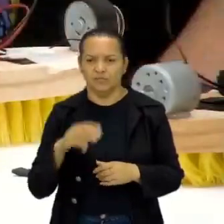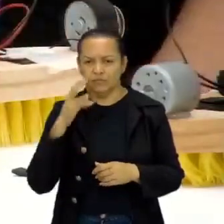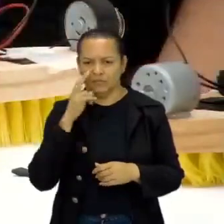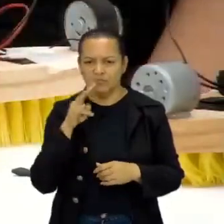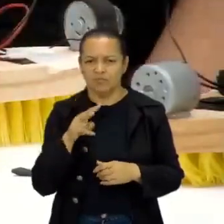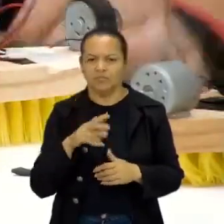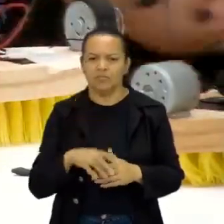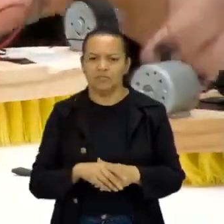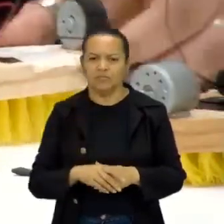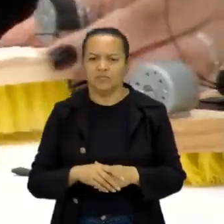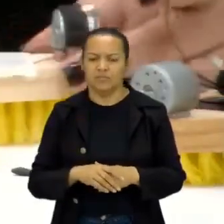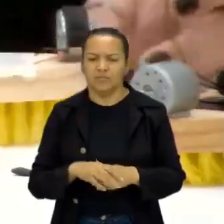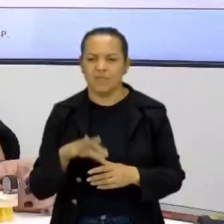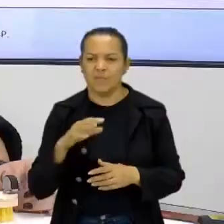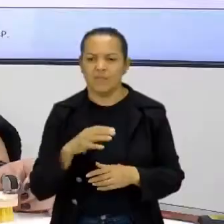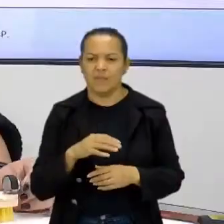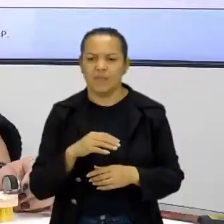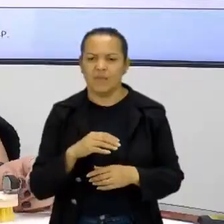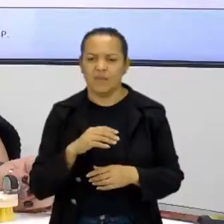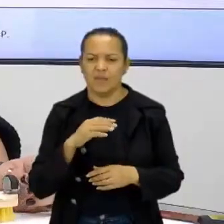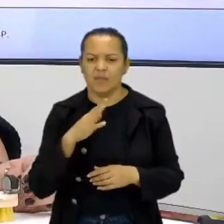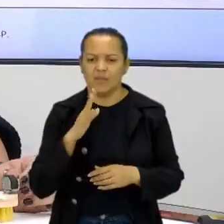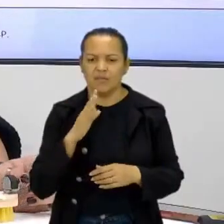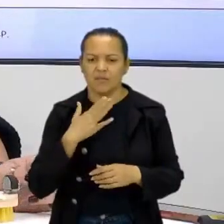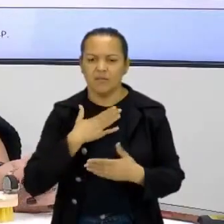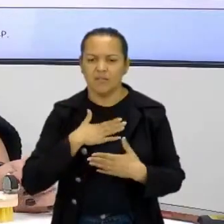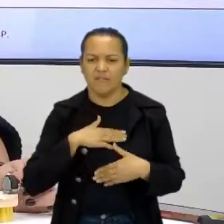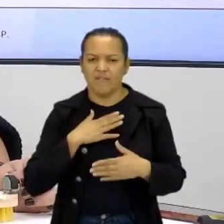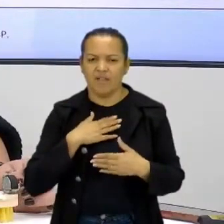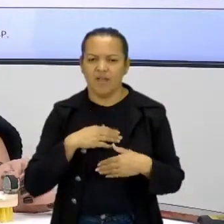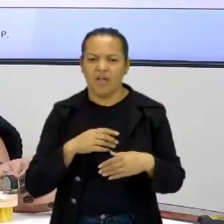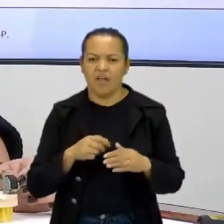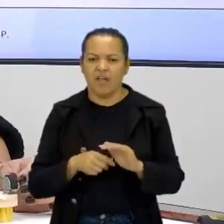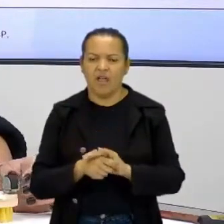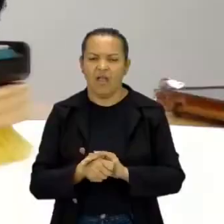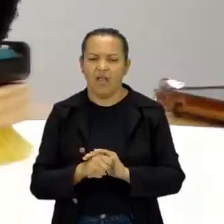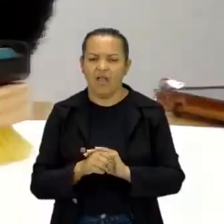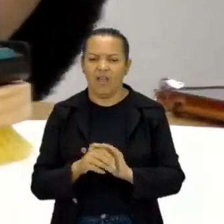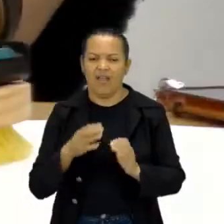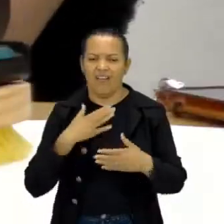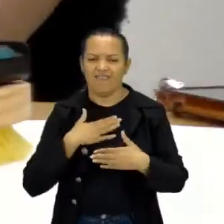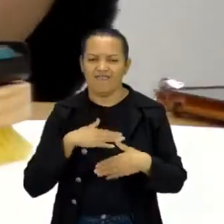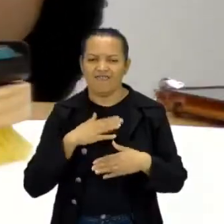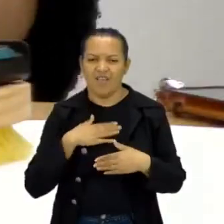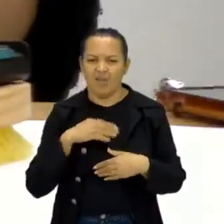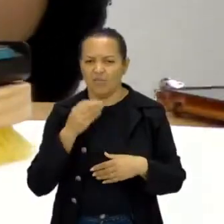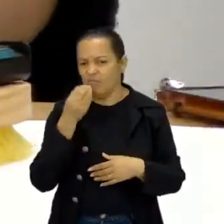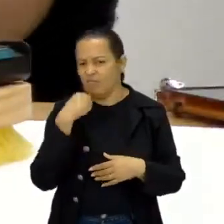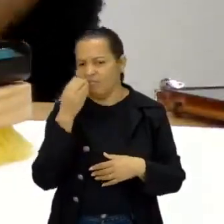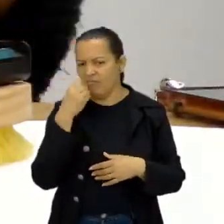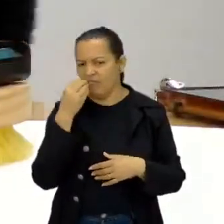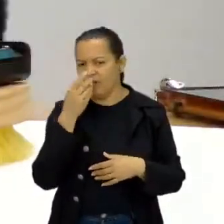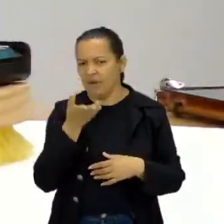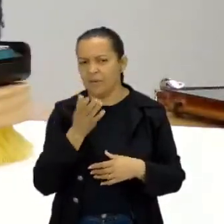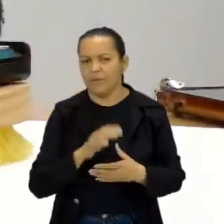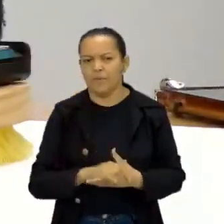Esse daqui fica um pouco mais devagar e como ele tá... É por conta das cerdas. Ele tá fraco, ó.